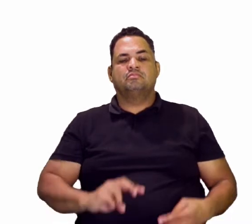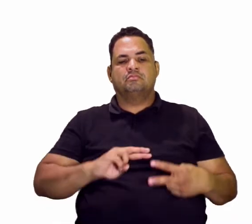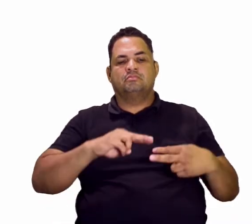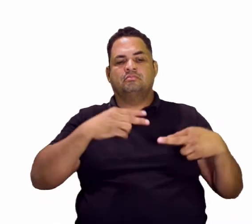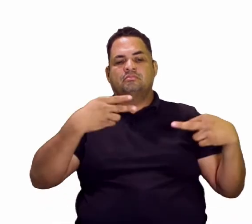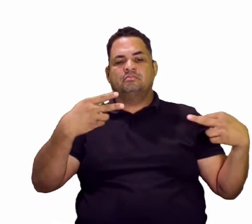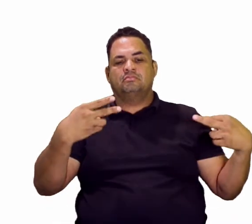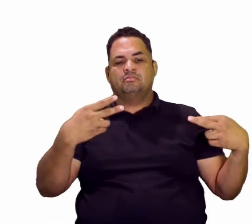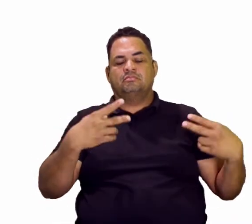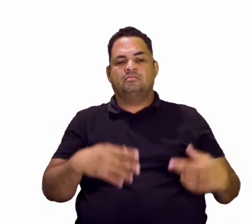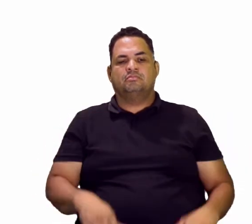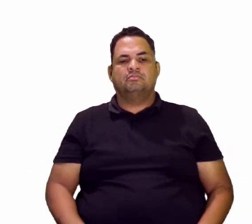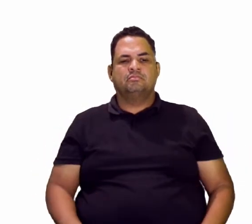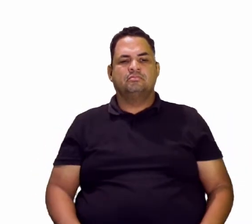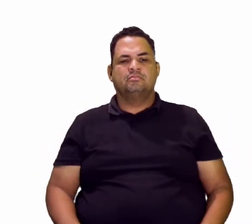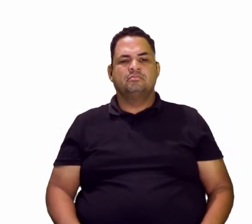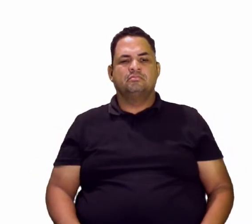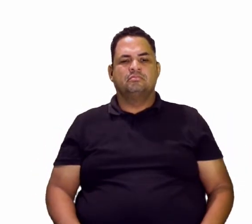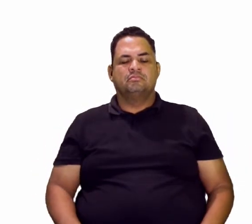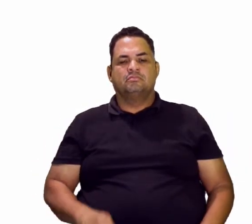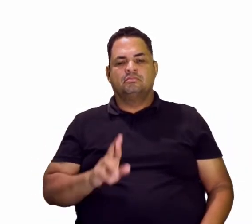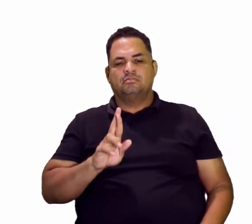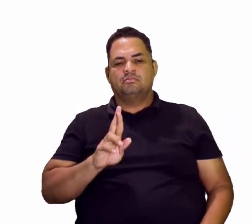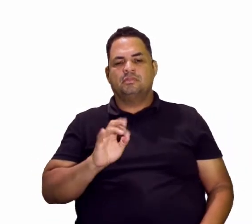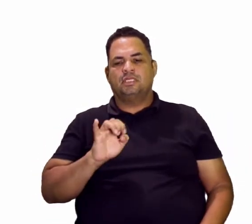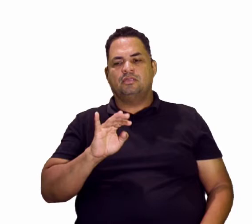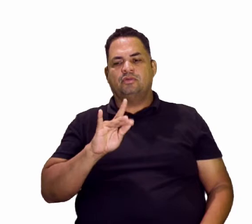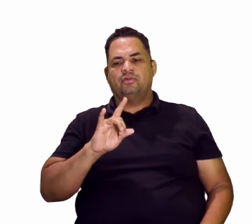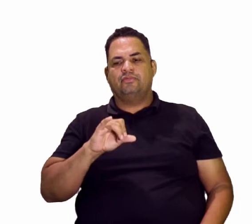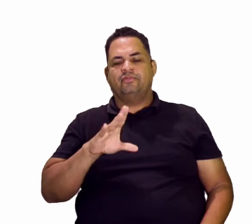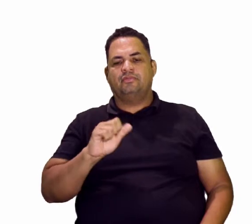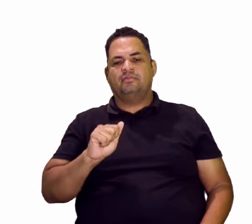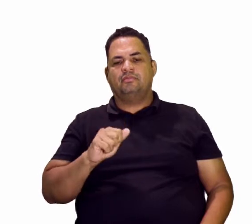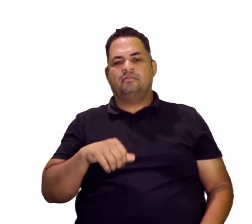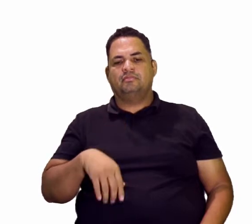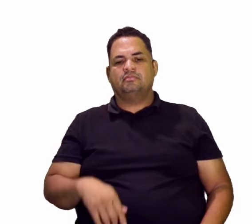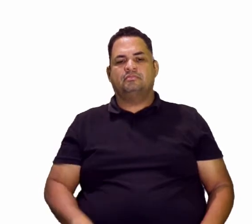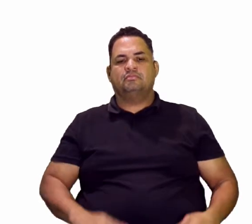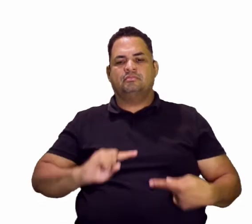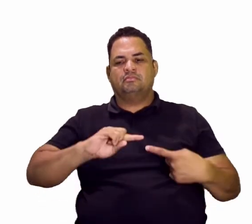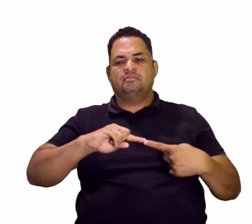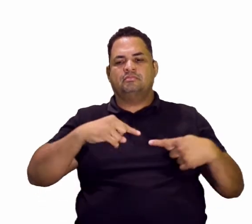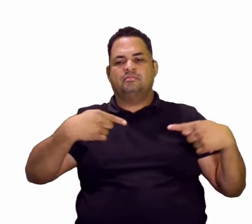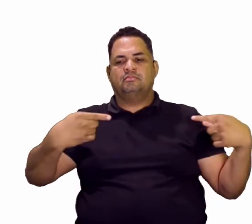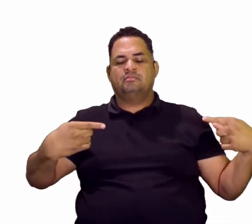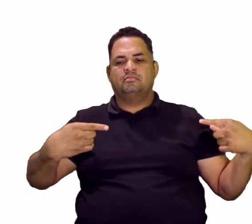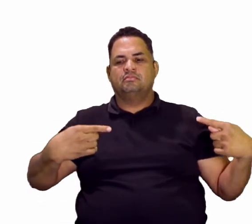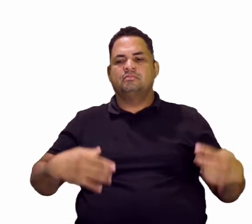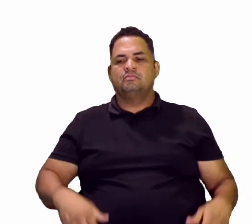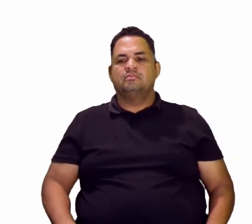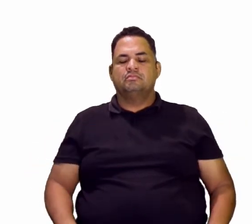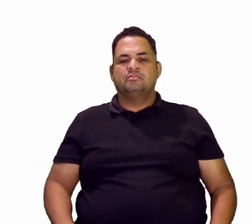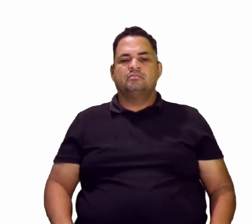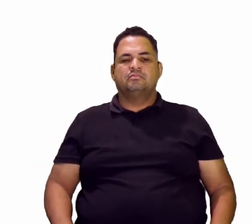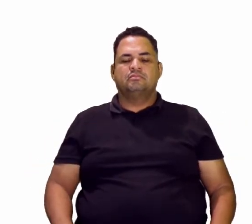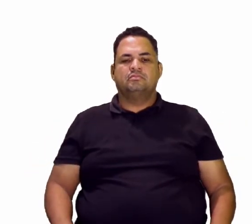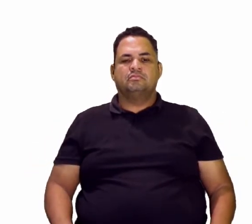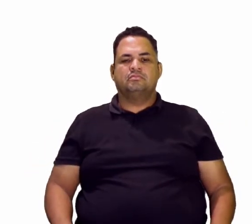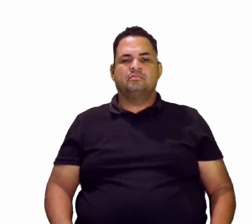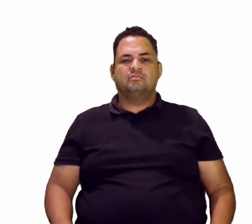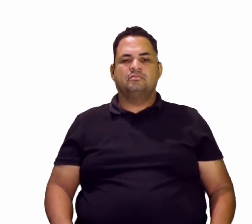DNA, o retrovírus, que é o de RNA, que vai ter a